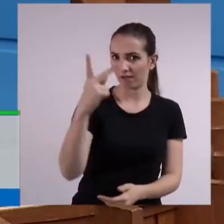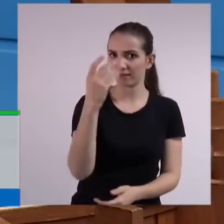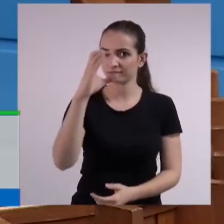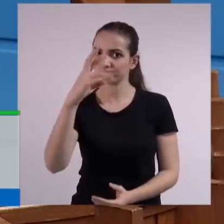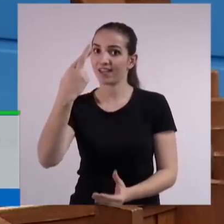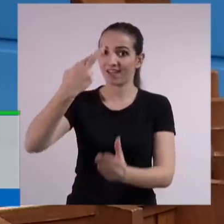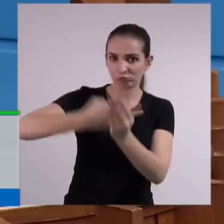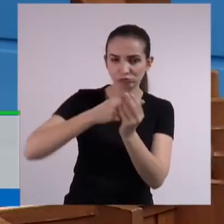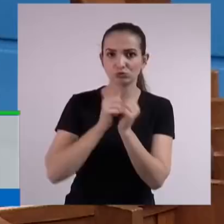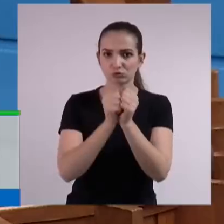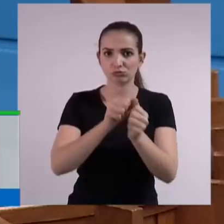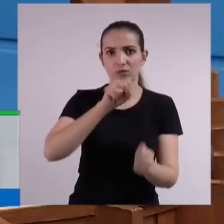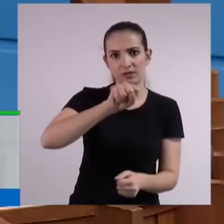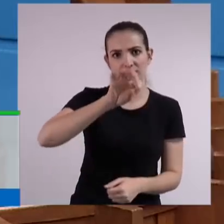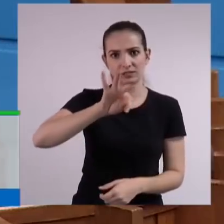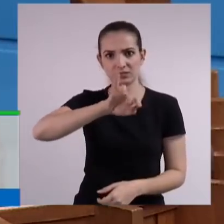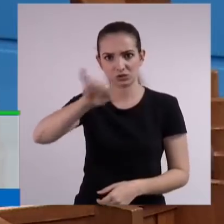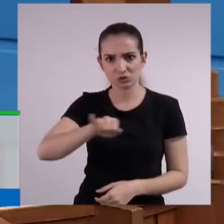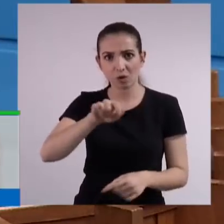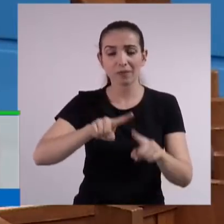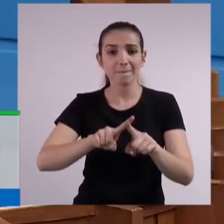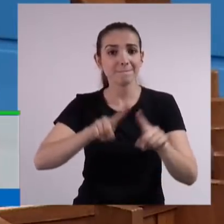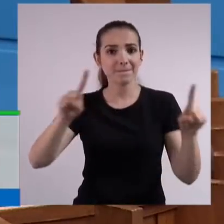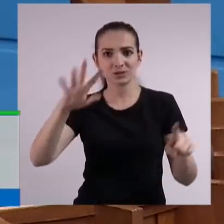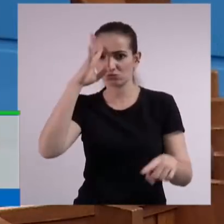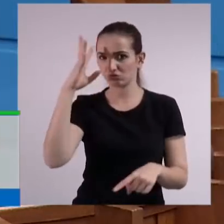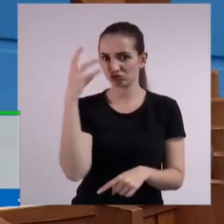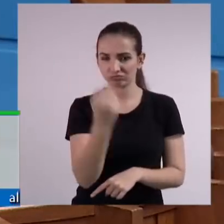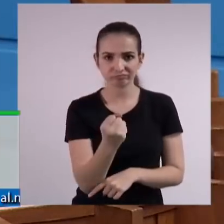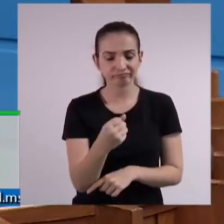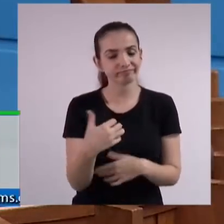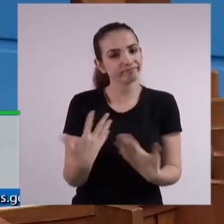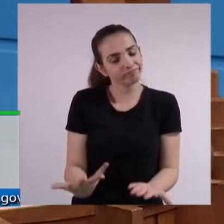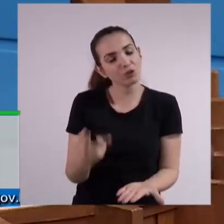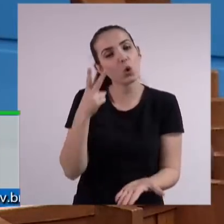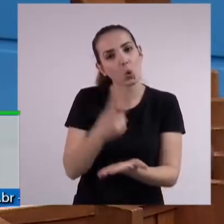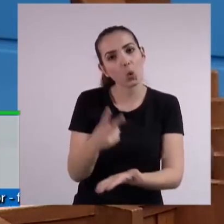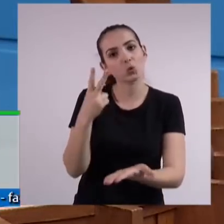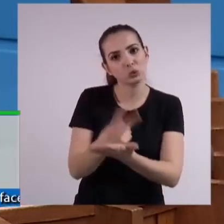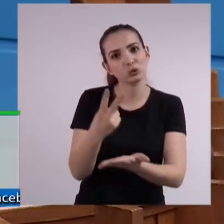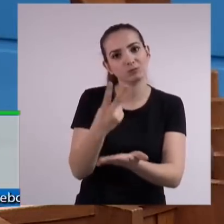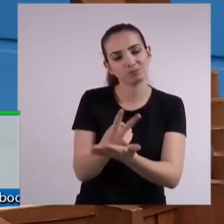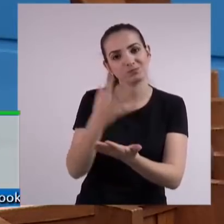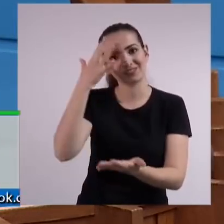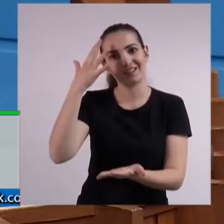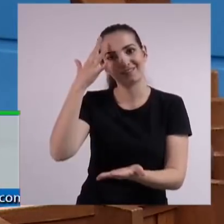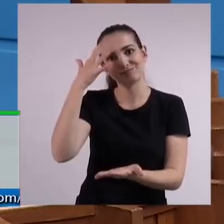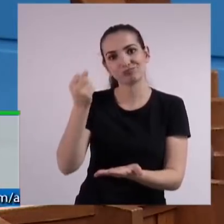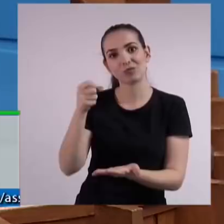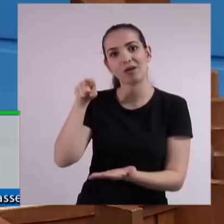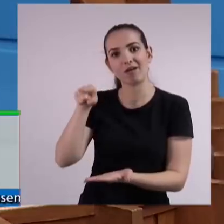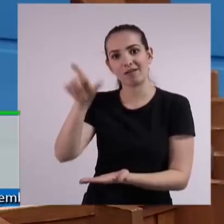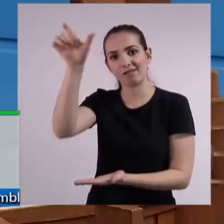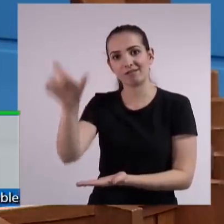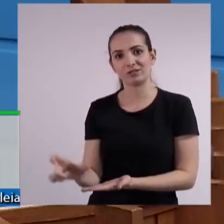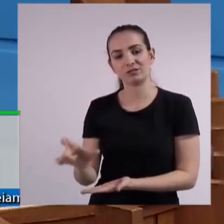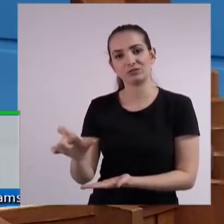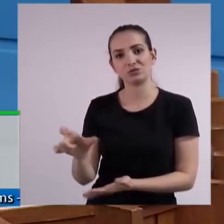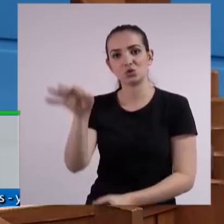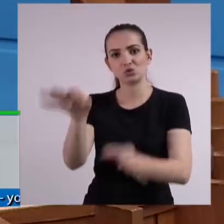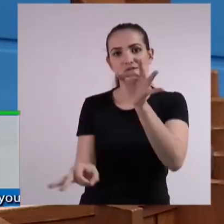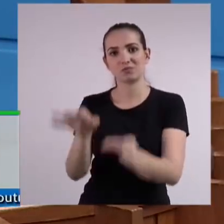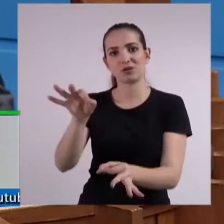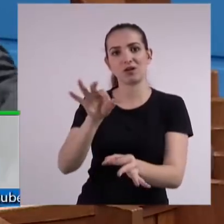ao STJ, cujo resultado foi a manutenção da decisão do próprio Tribunal